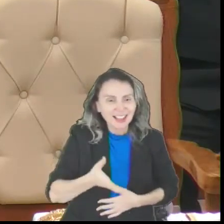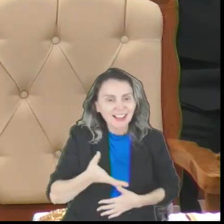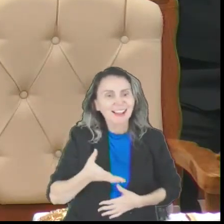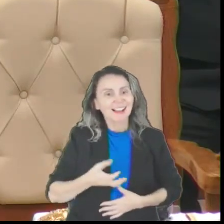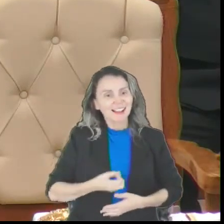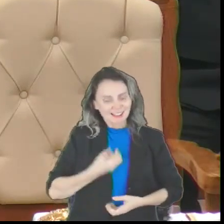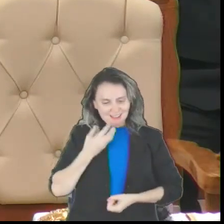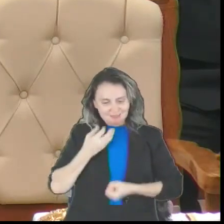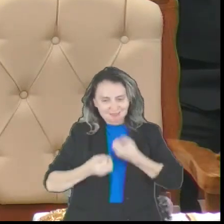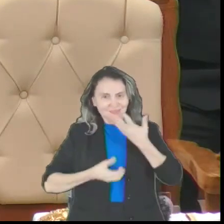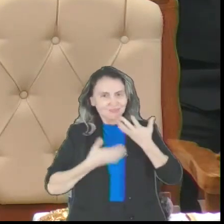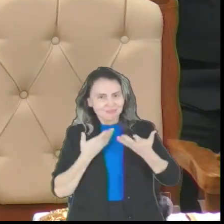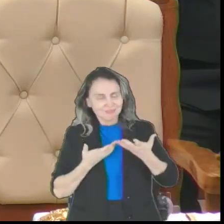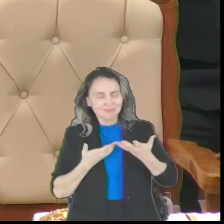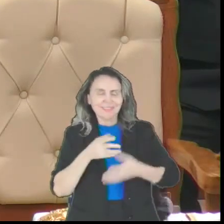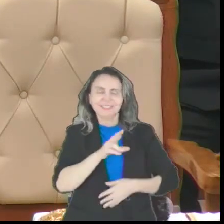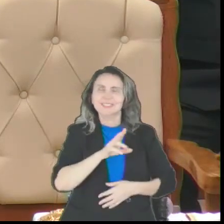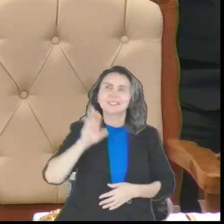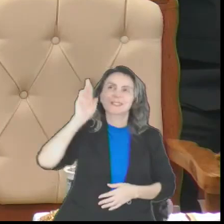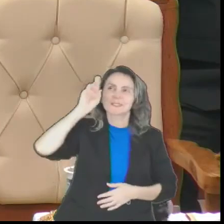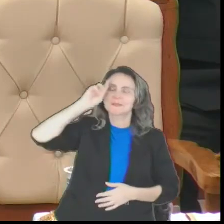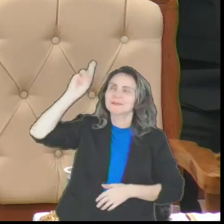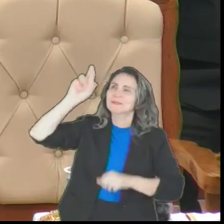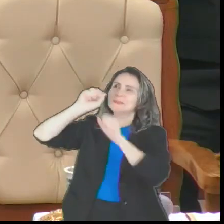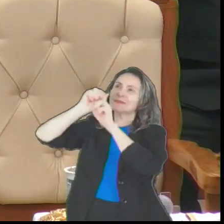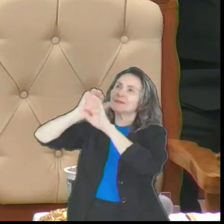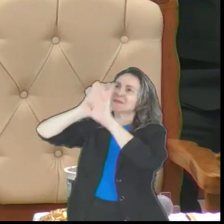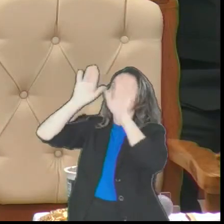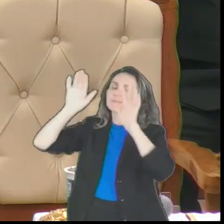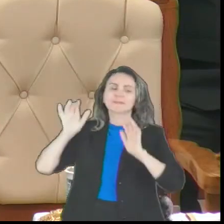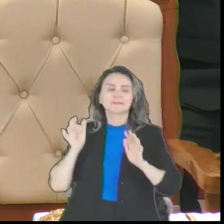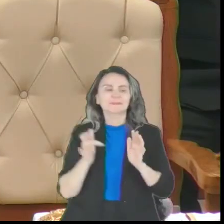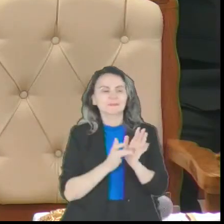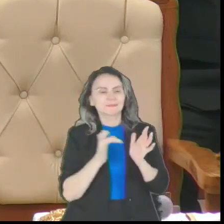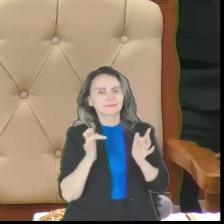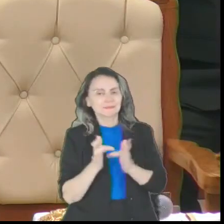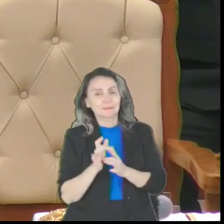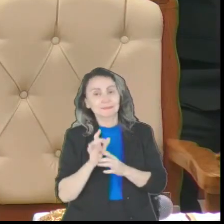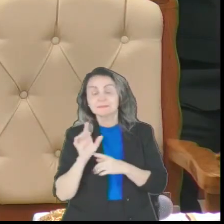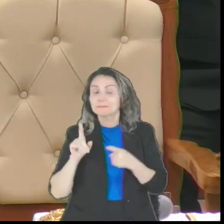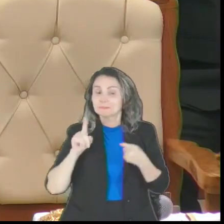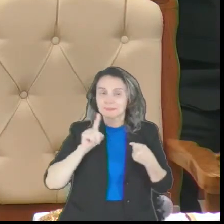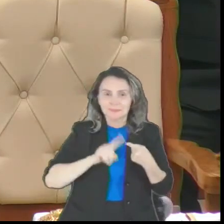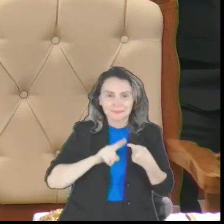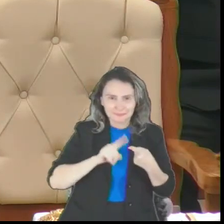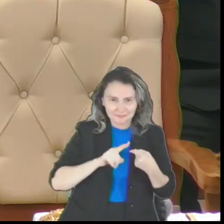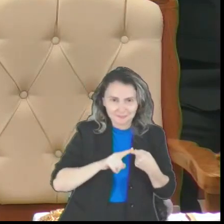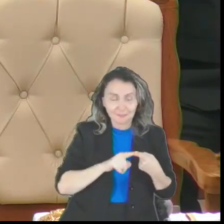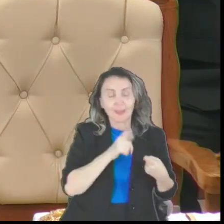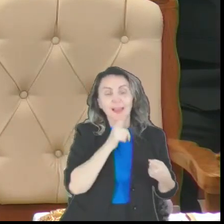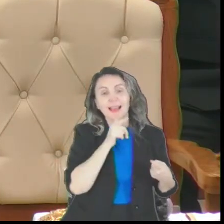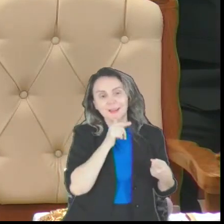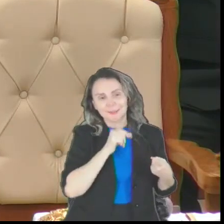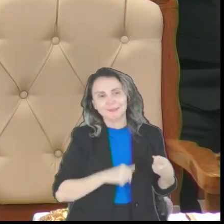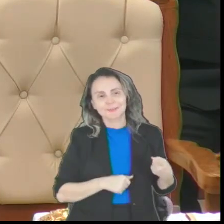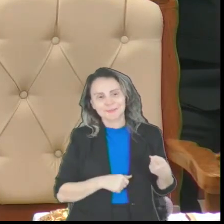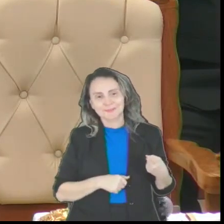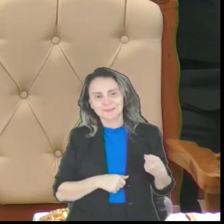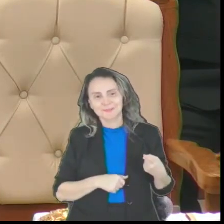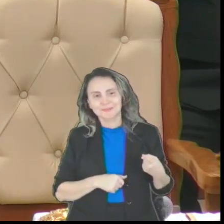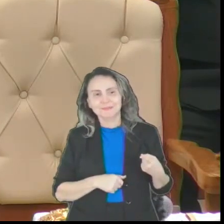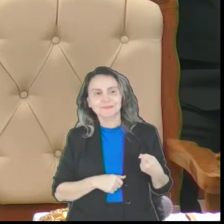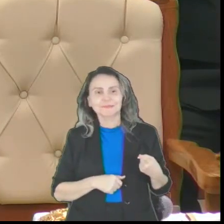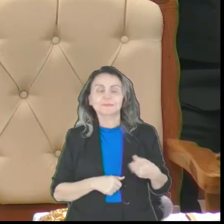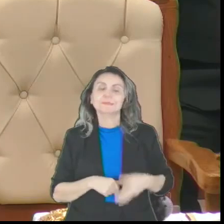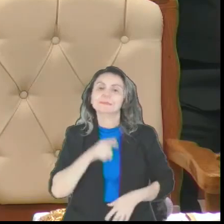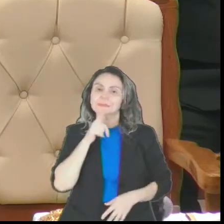o nome do Senhor. Glórias a Jesus. Então a primeira coisa, água, irmãos. Falar